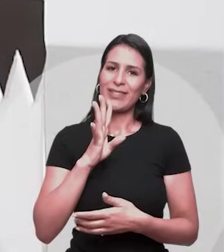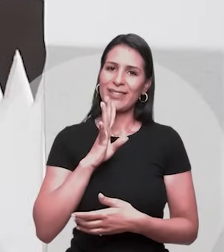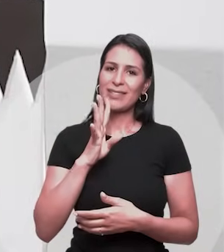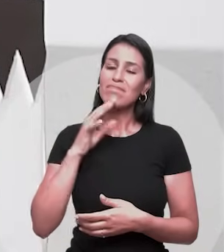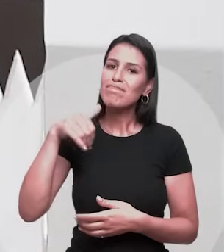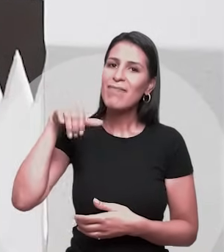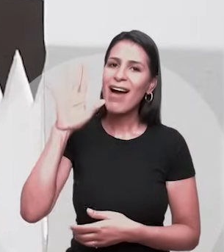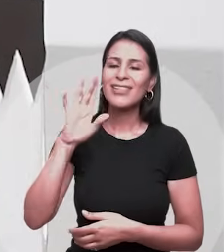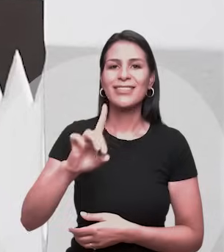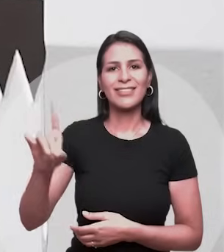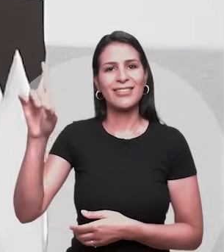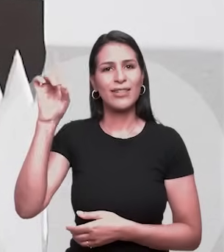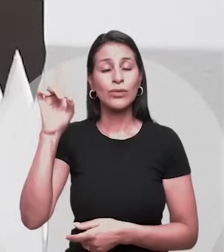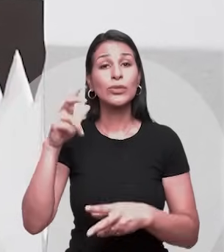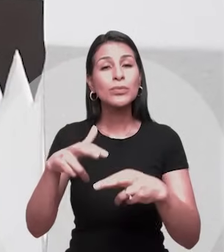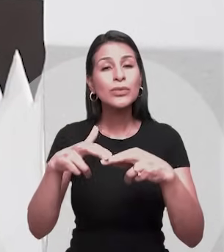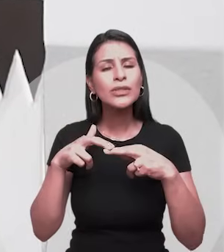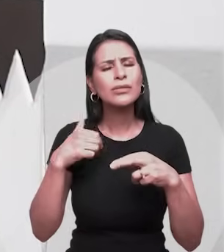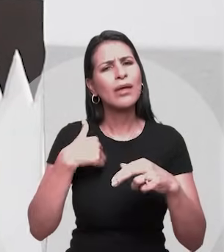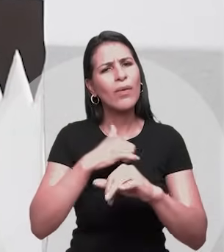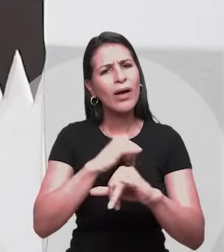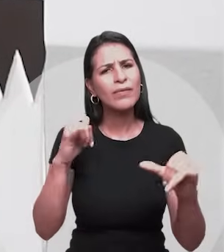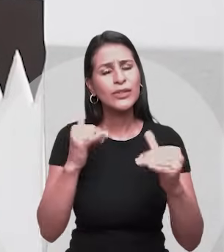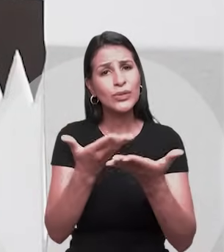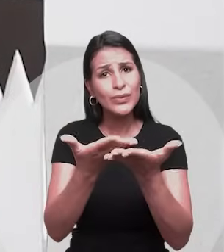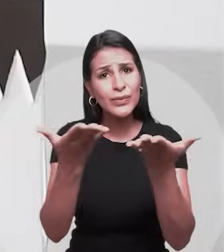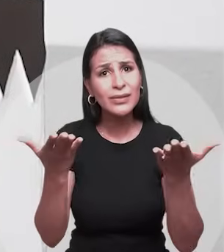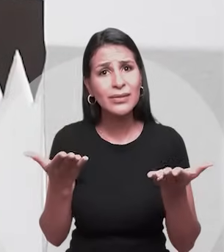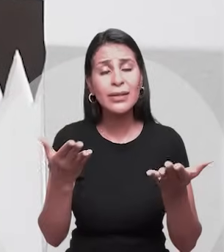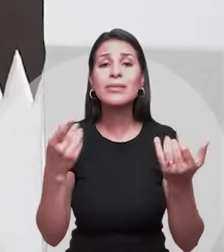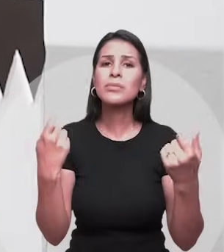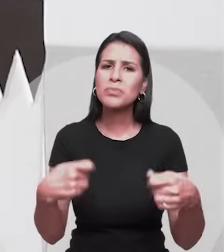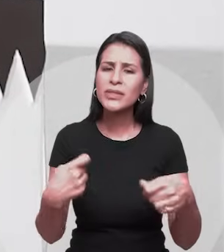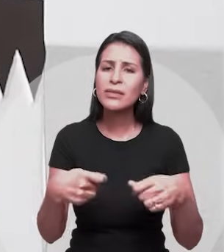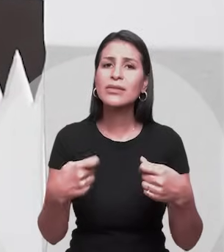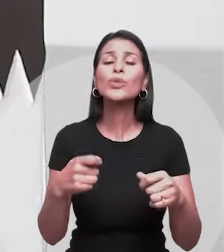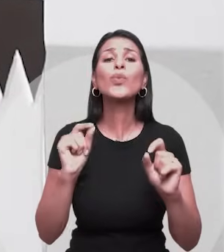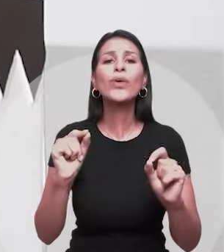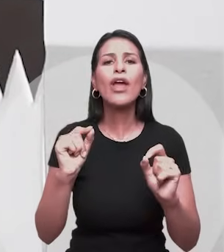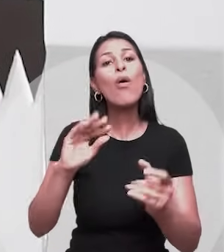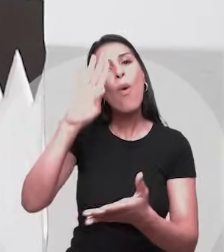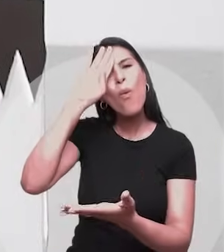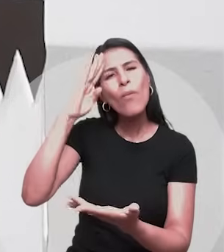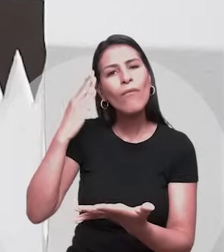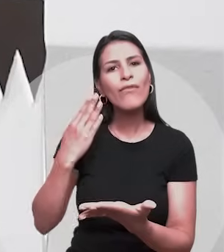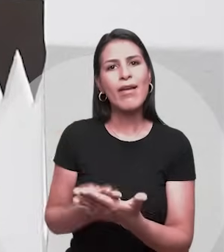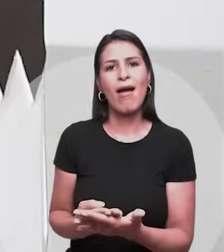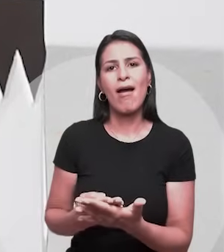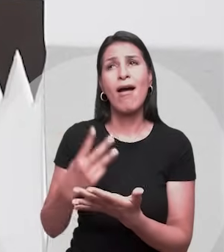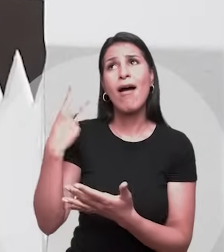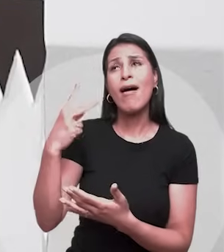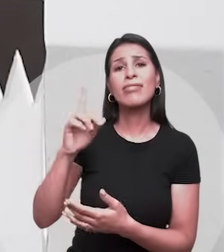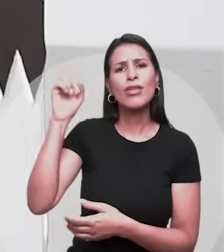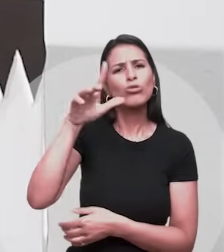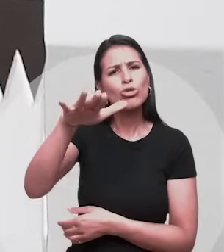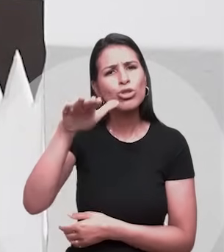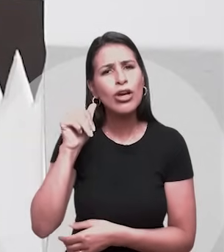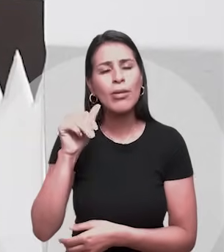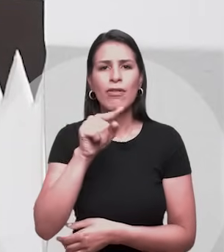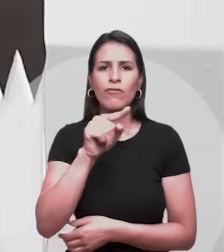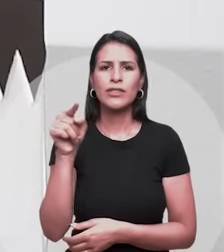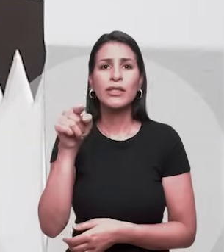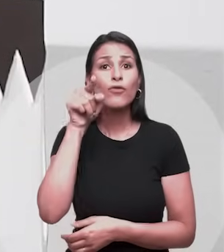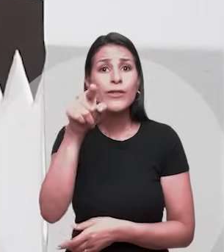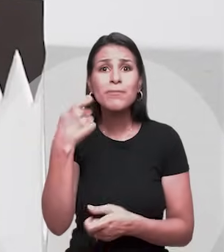estimado irmão, estimada irmã, confie também no chamado que Ele te faz. Preste atenção